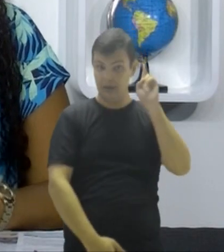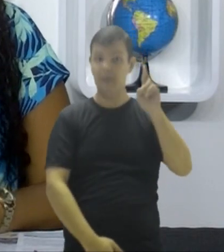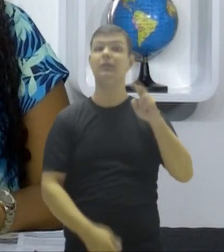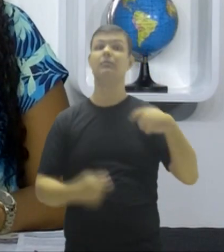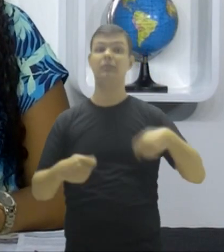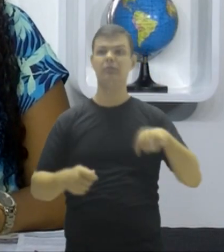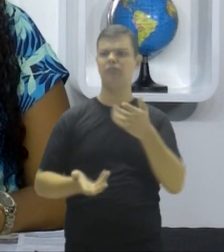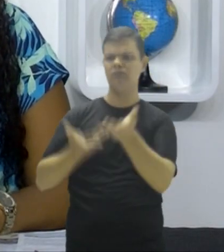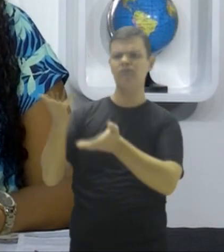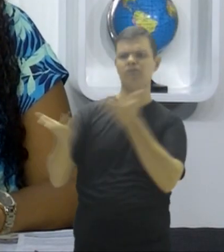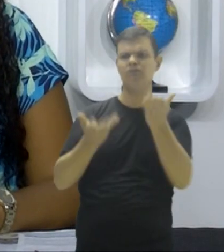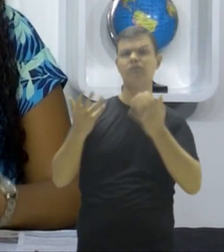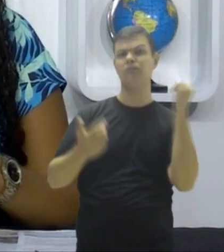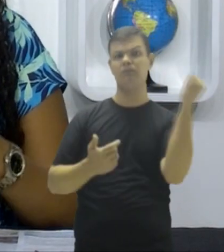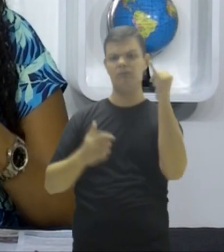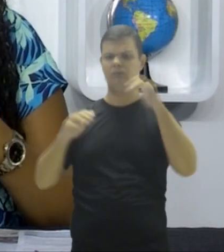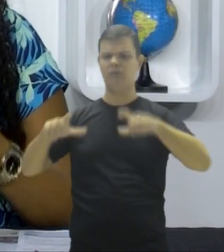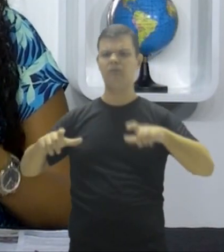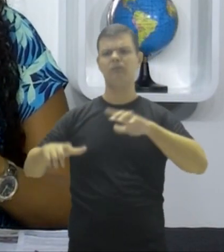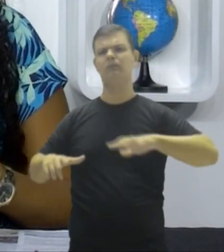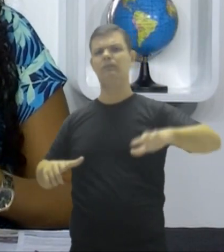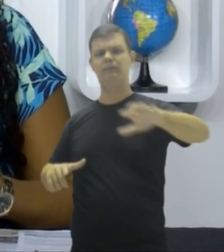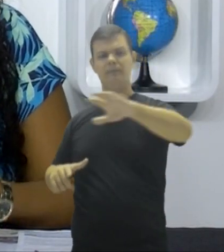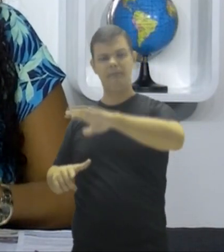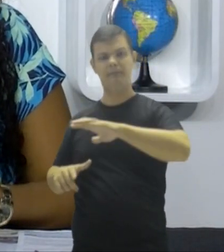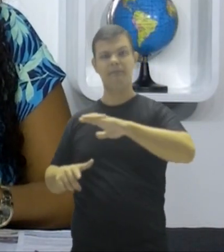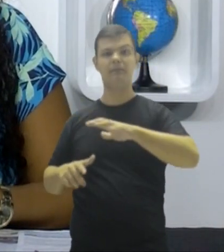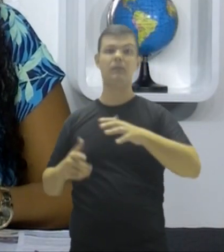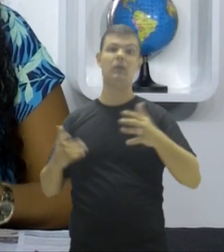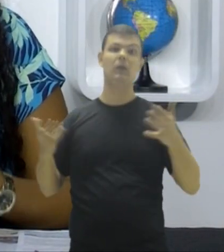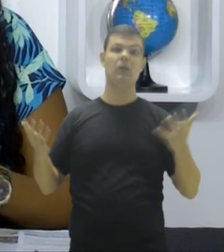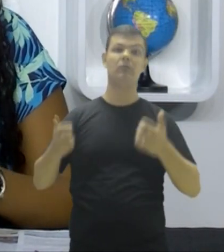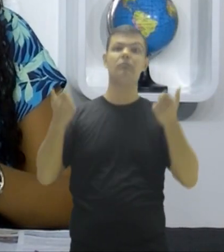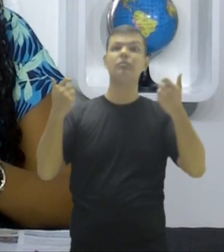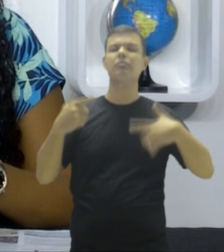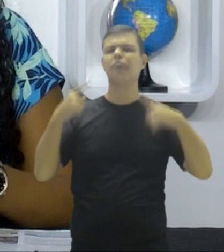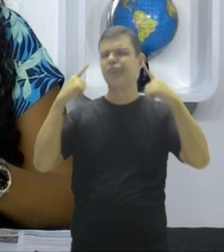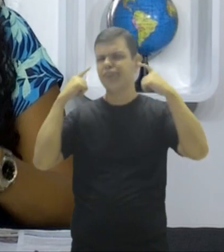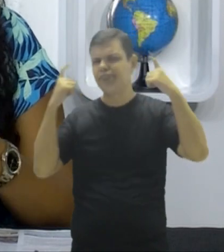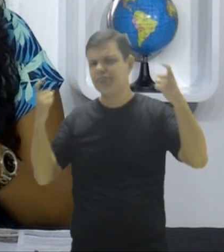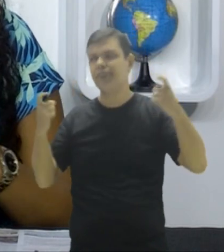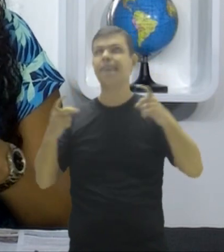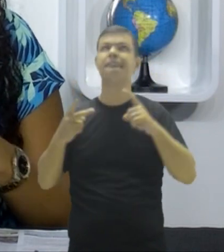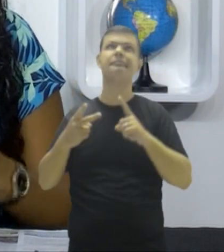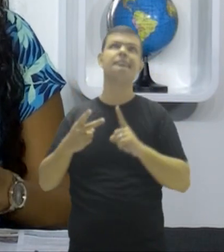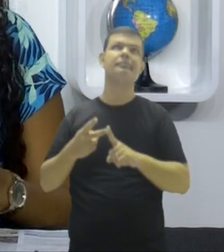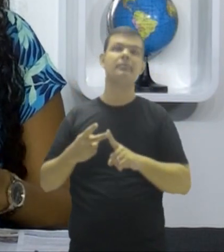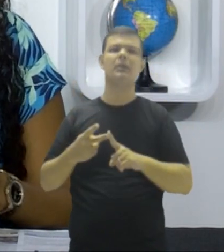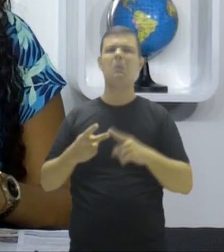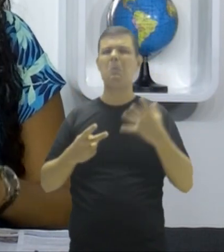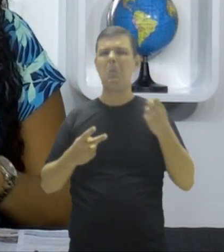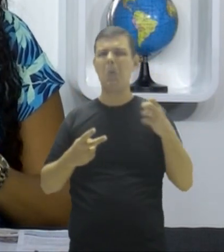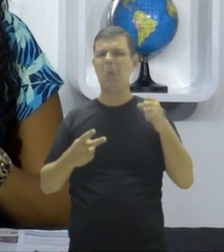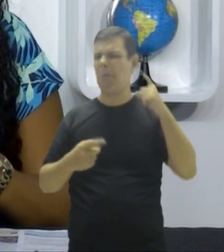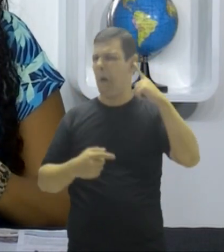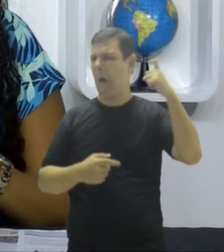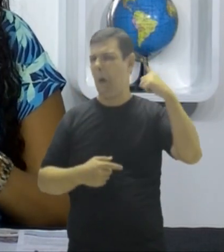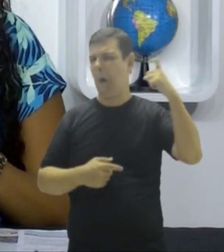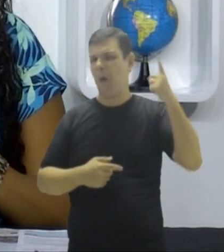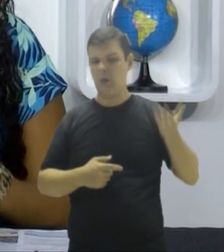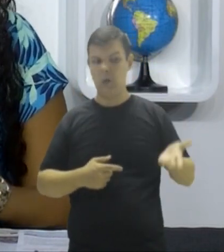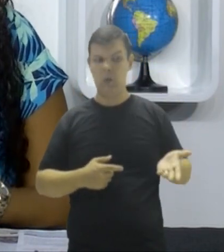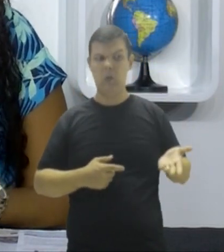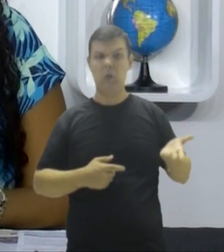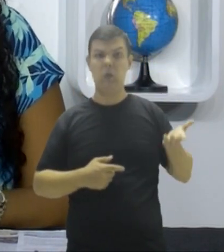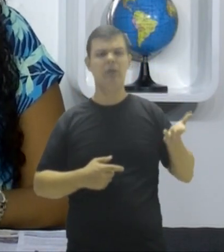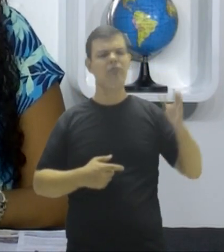pela qualidade do ambiente onde você vive. Nós falamos sobre a poluição sonora, de nós ouvirmos, né, a música de